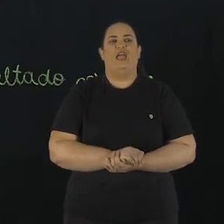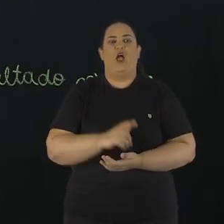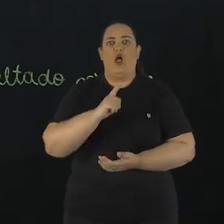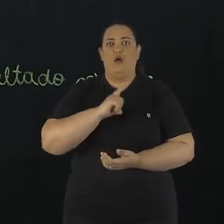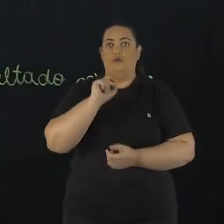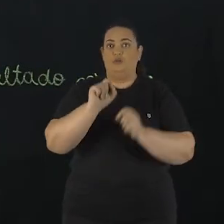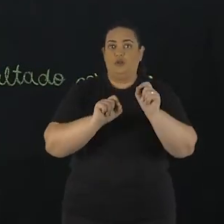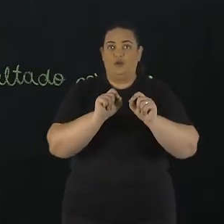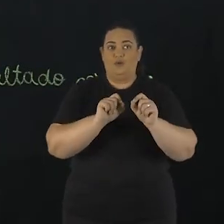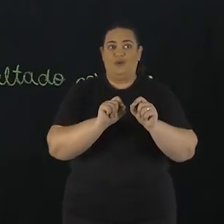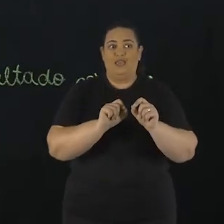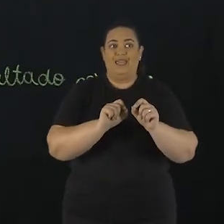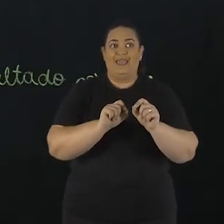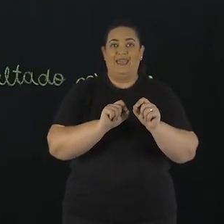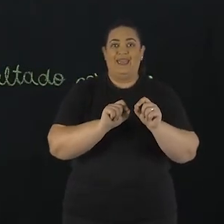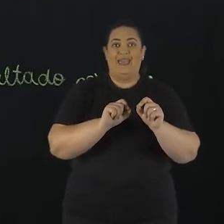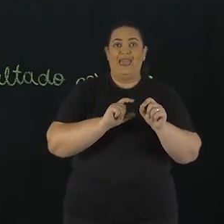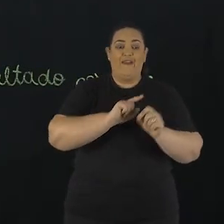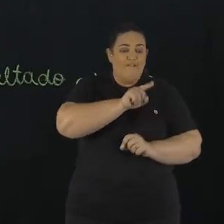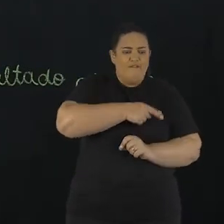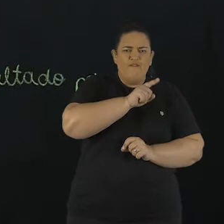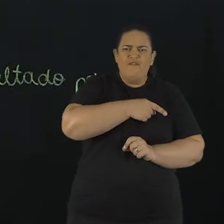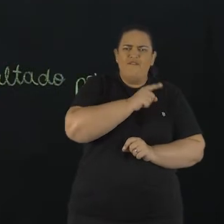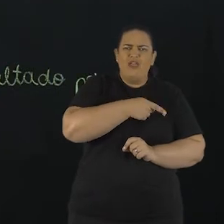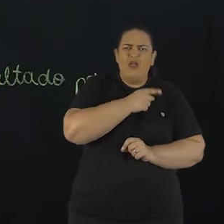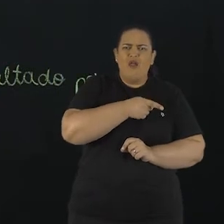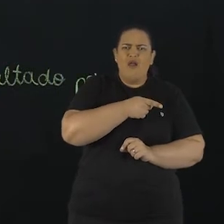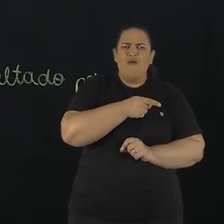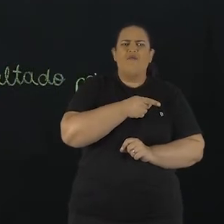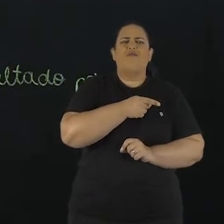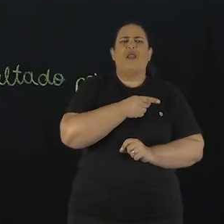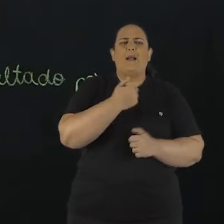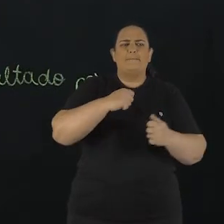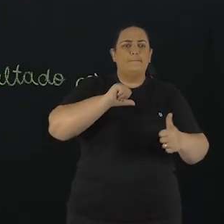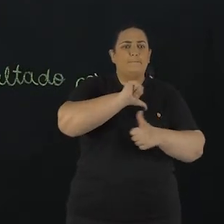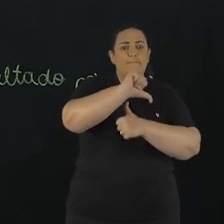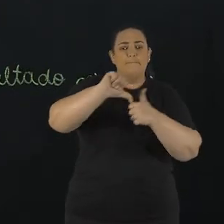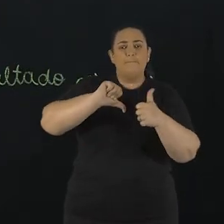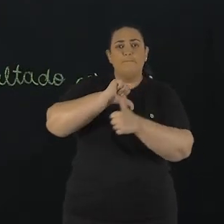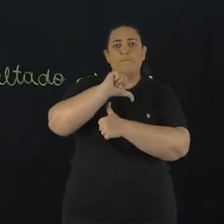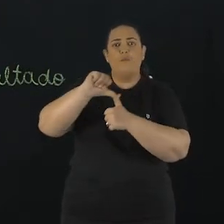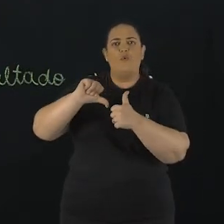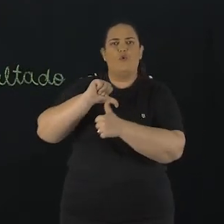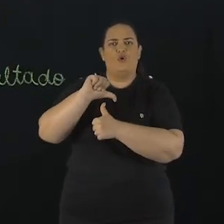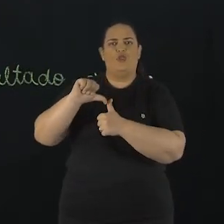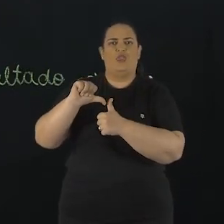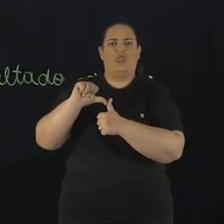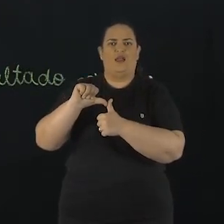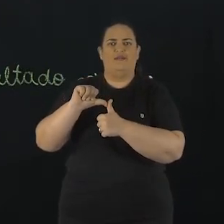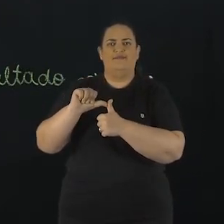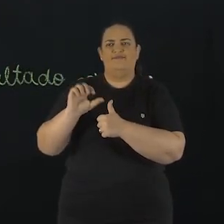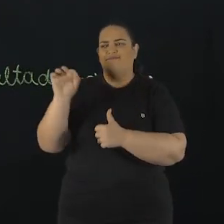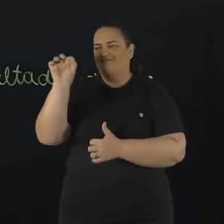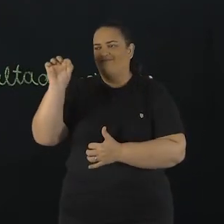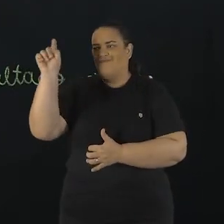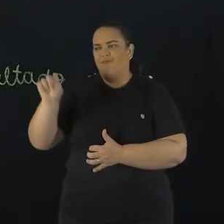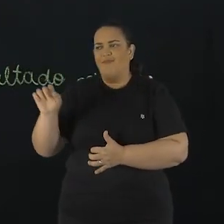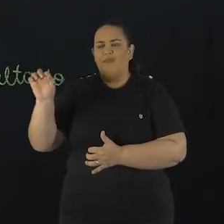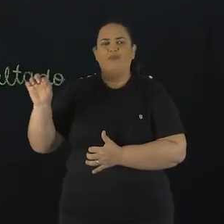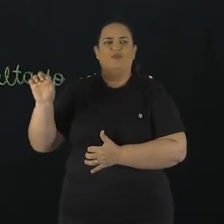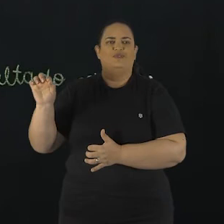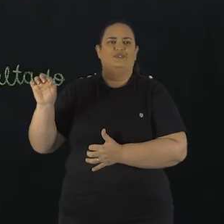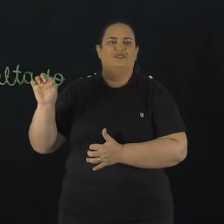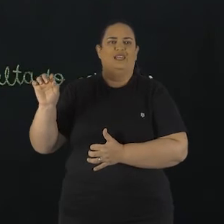tenho um valor numérico em forma decimal, para transformá-lo em forma percentual, a gente pega